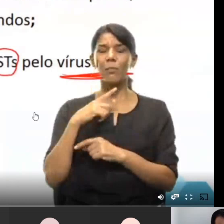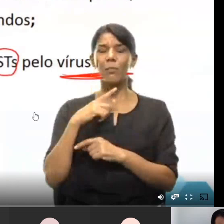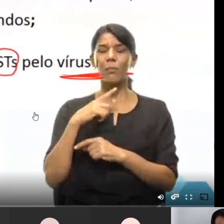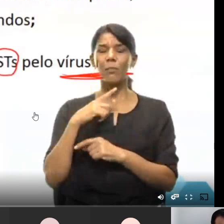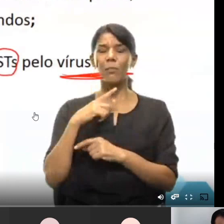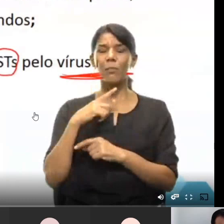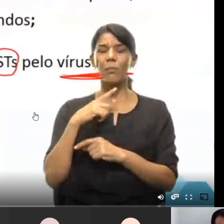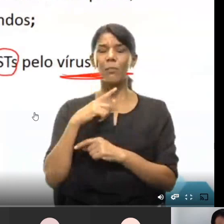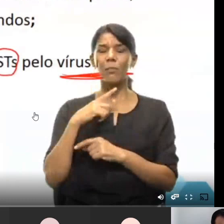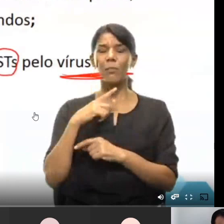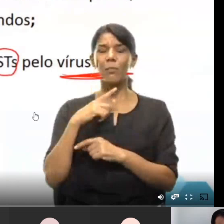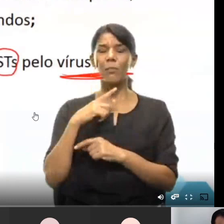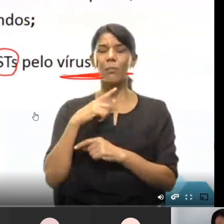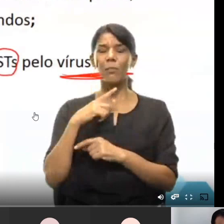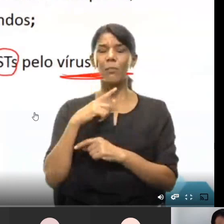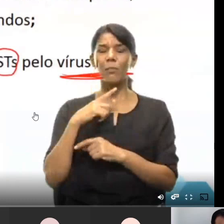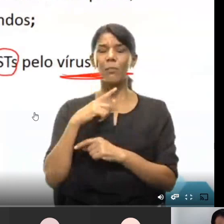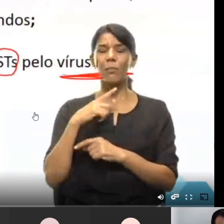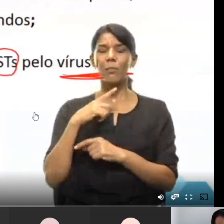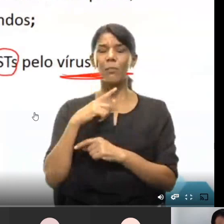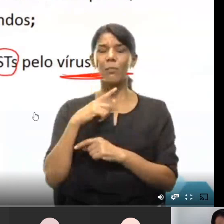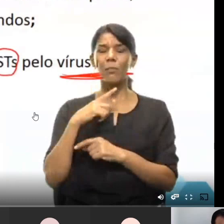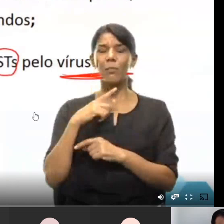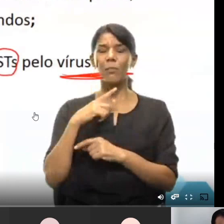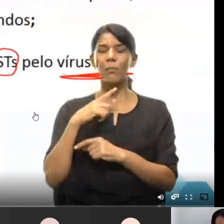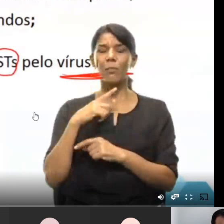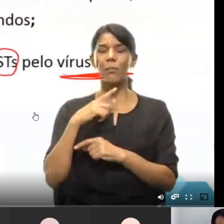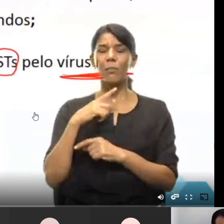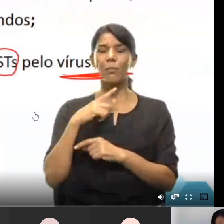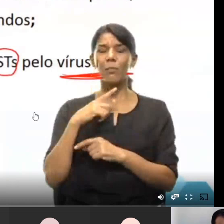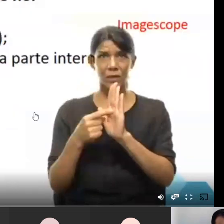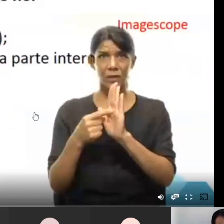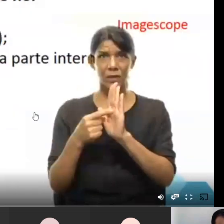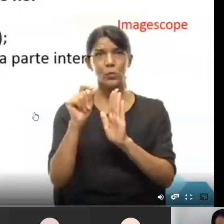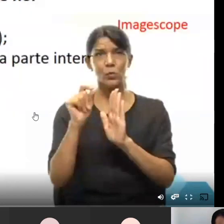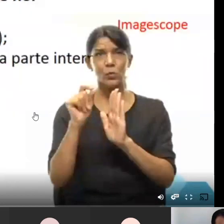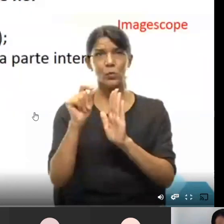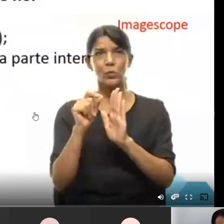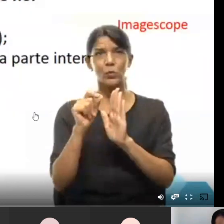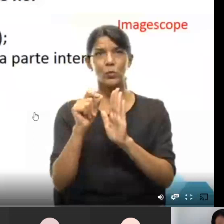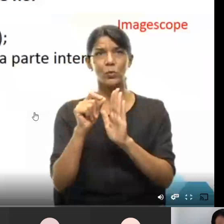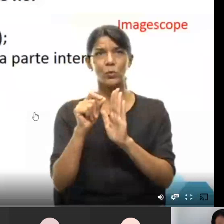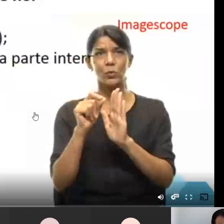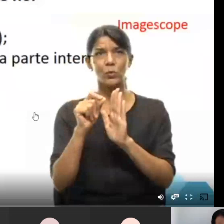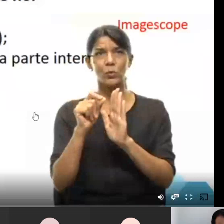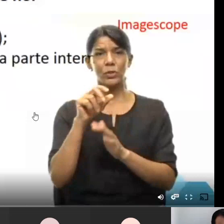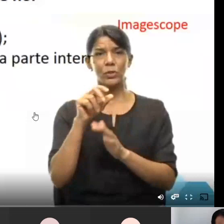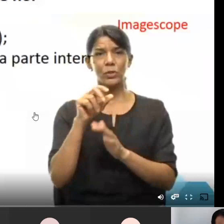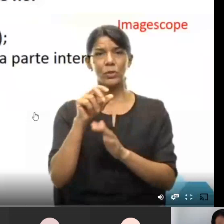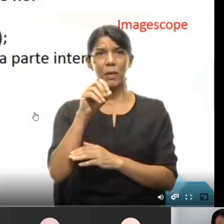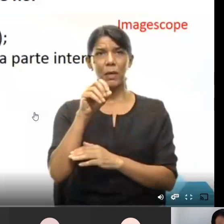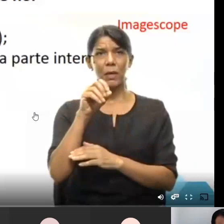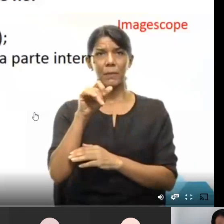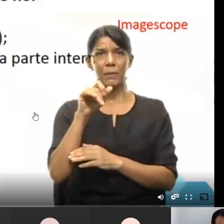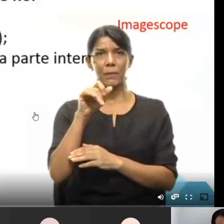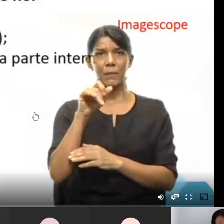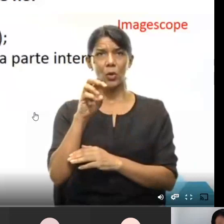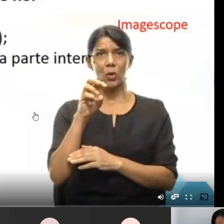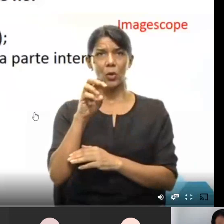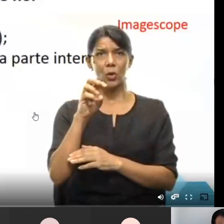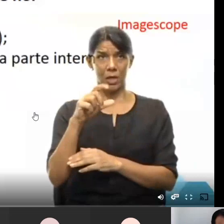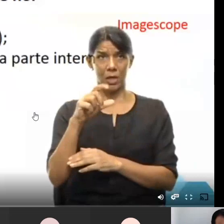estruturas específicas que eu gostaria que vocês verificassem no nosso corte histológico de papiloma? Vamos identificar